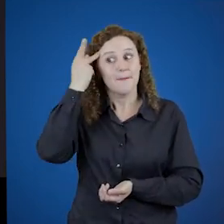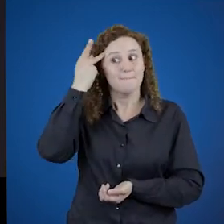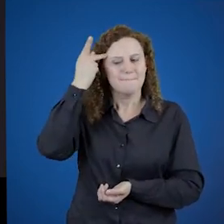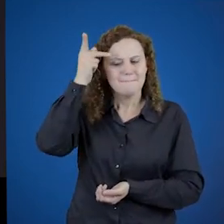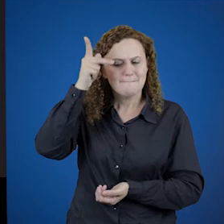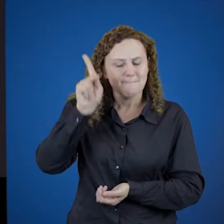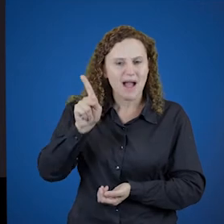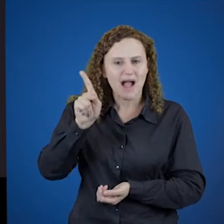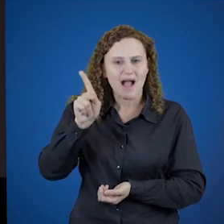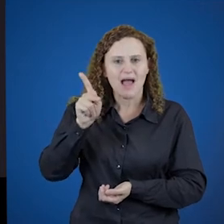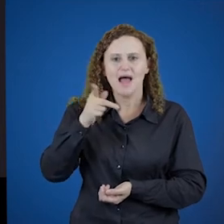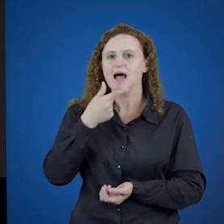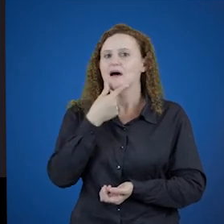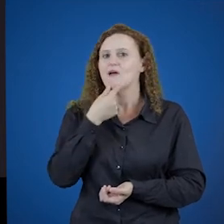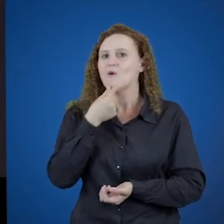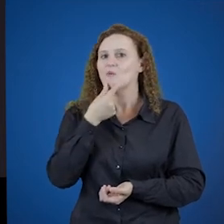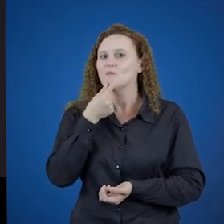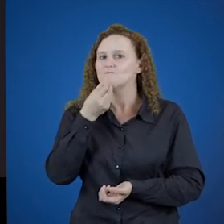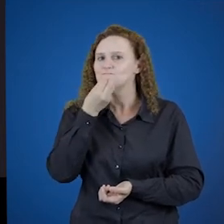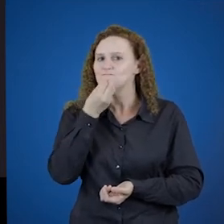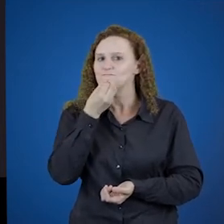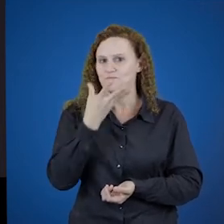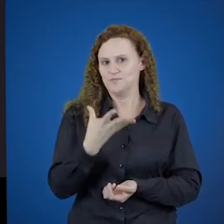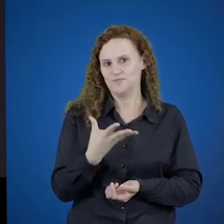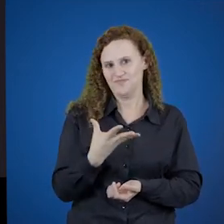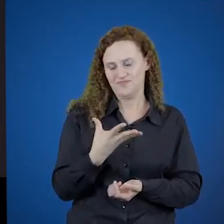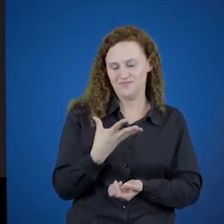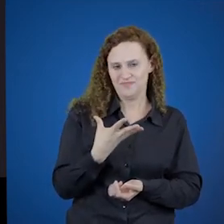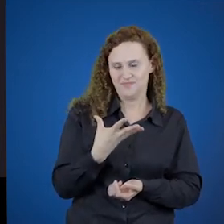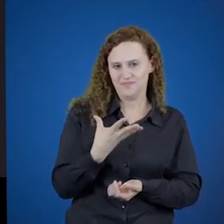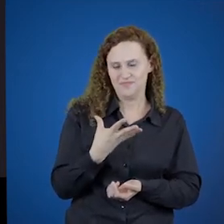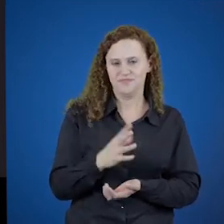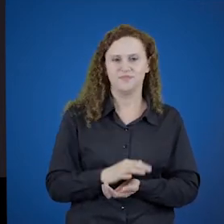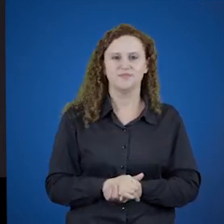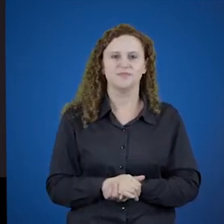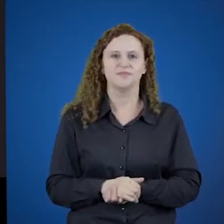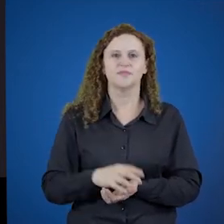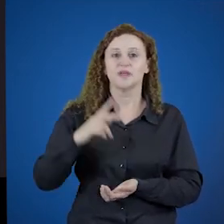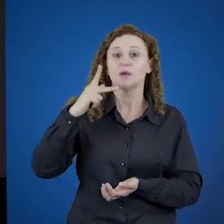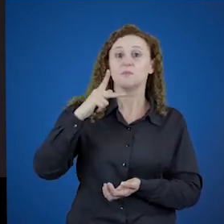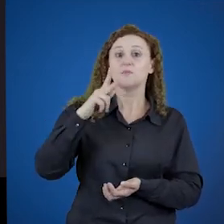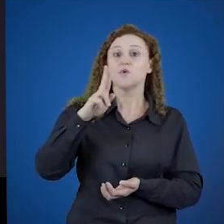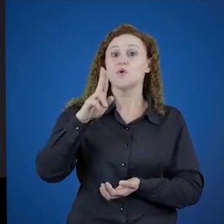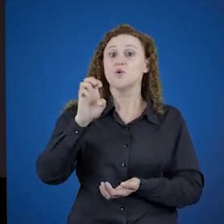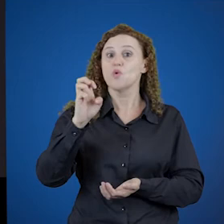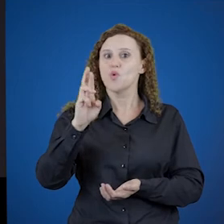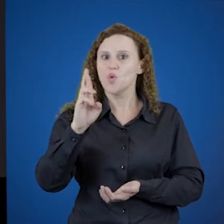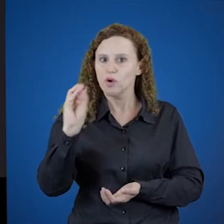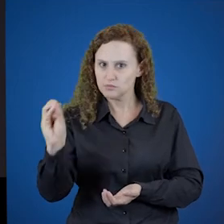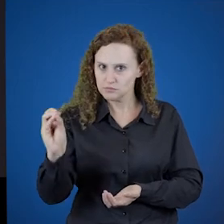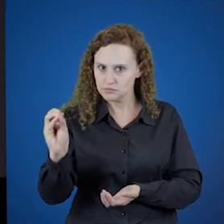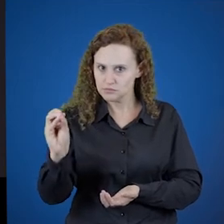e é para o menino bom este livro é para o bom menino